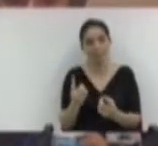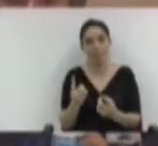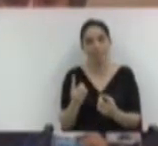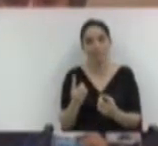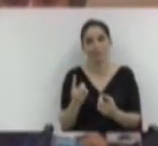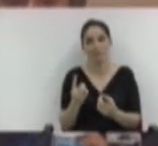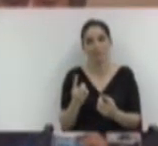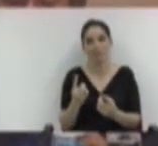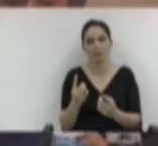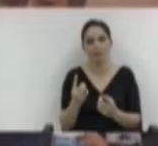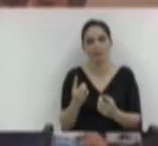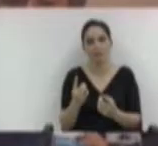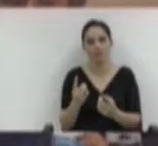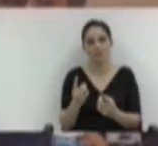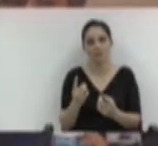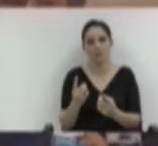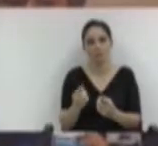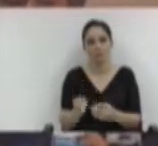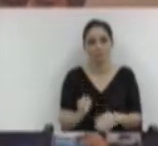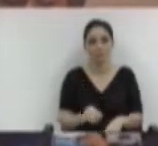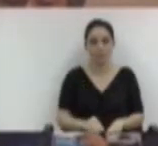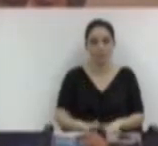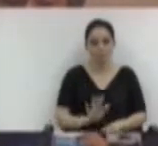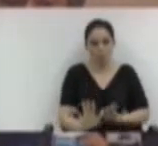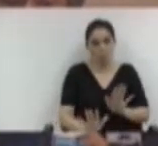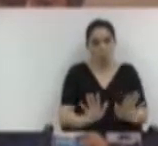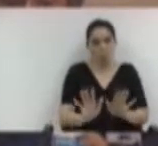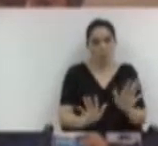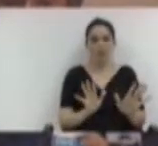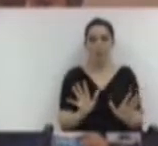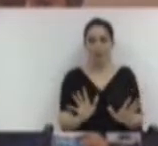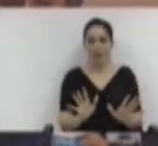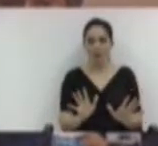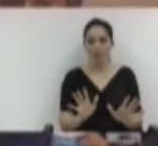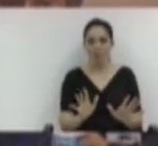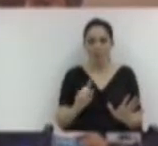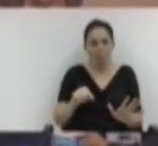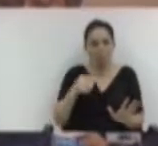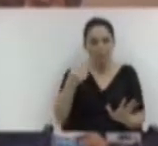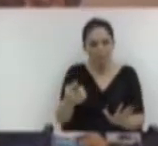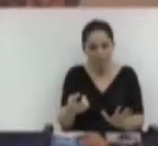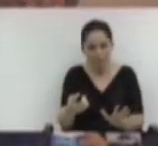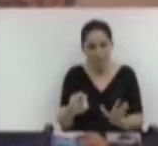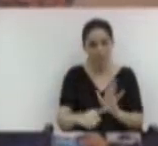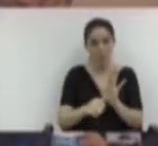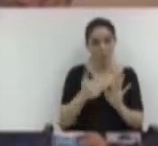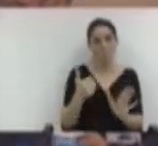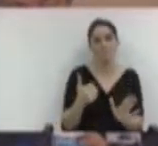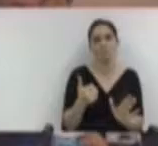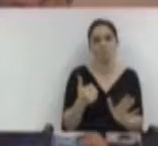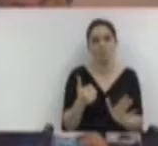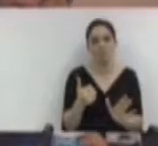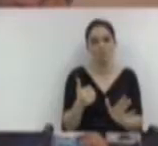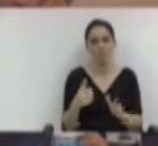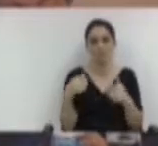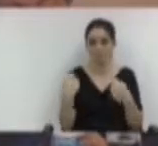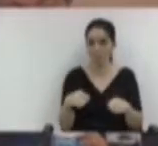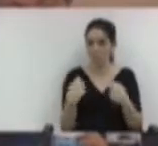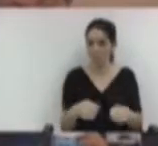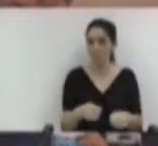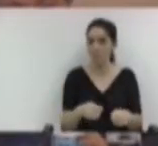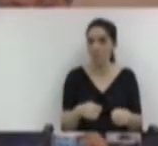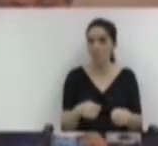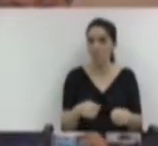é um outro cuidado, o cuidado primordial hoje é nós resolvermos um problema